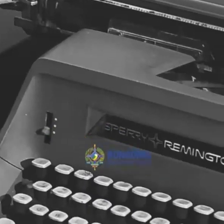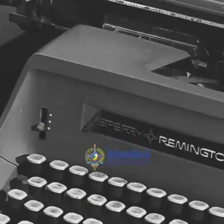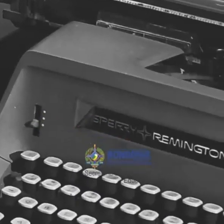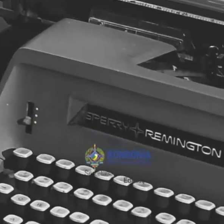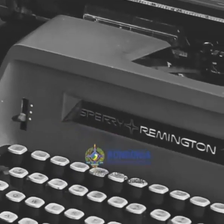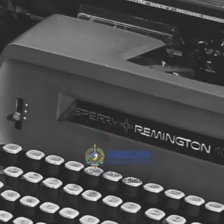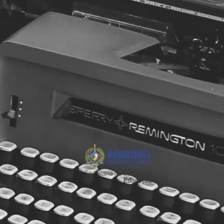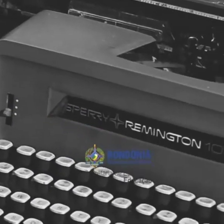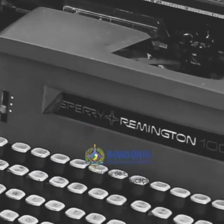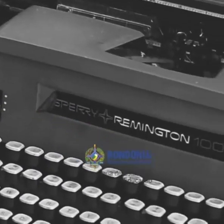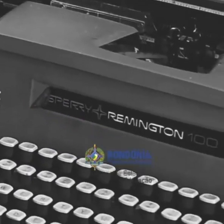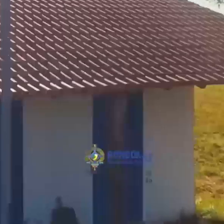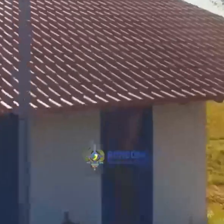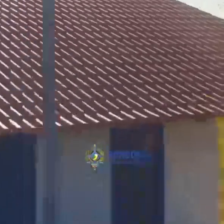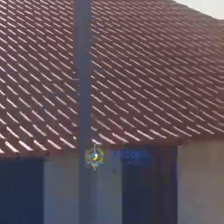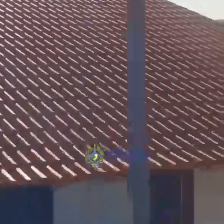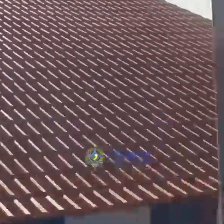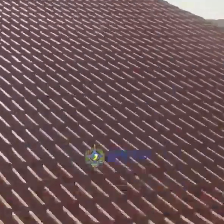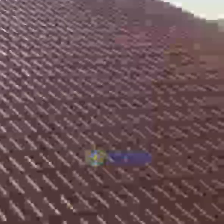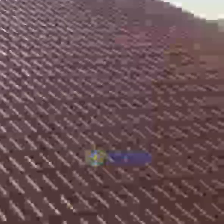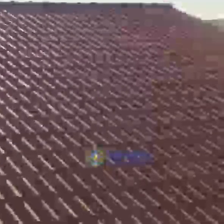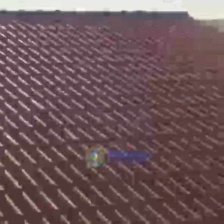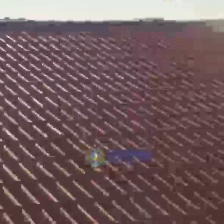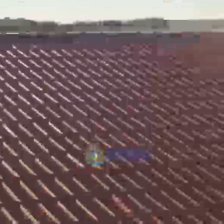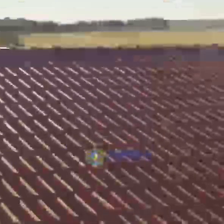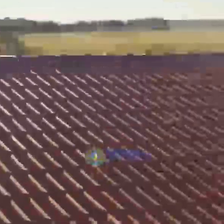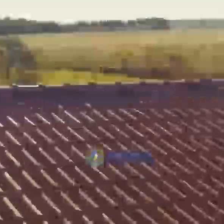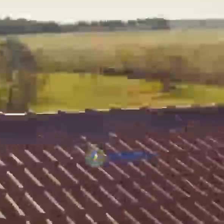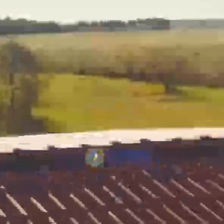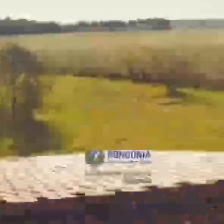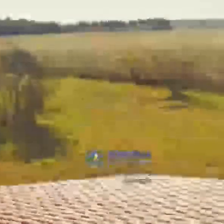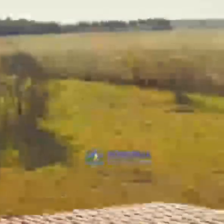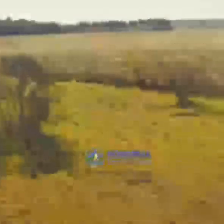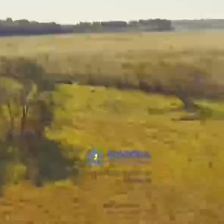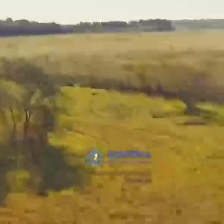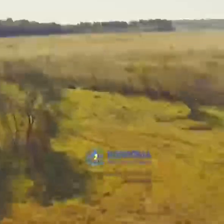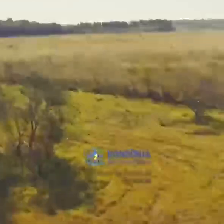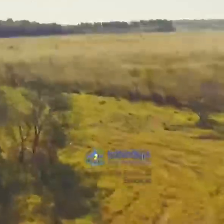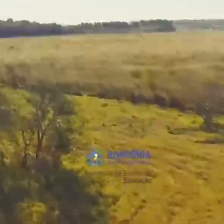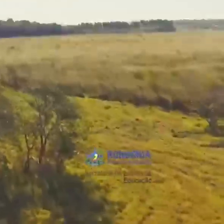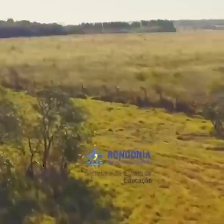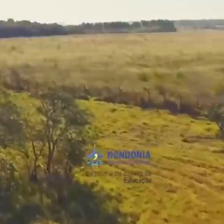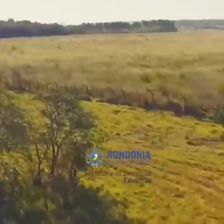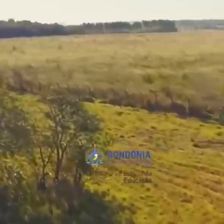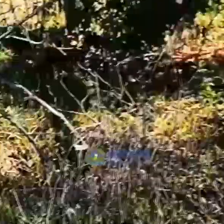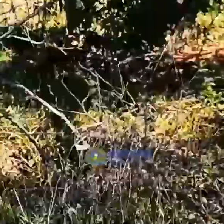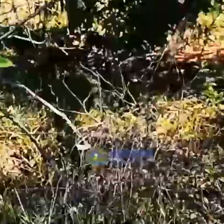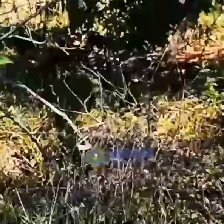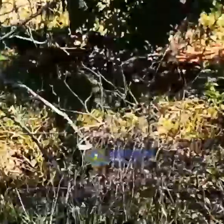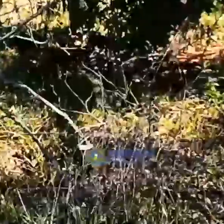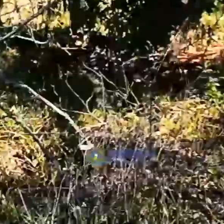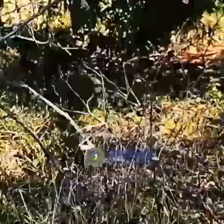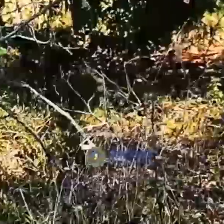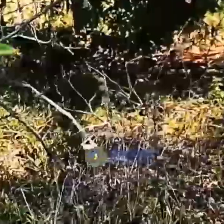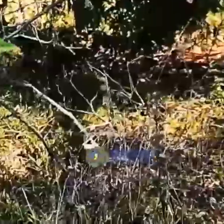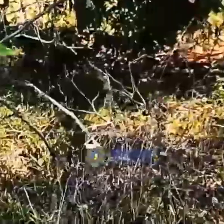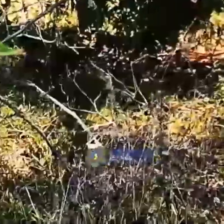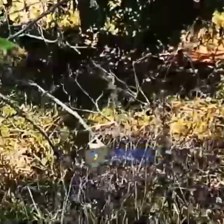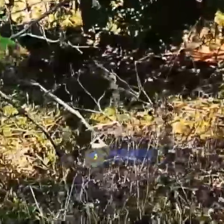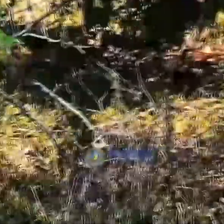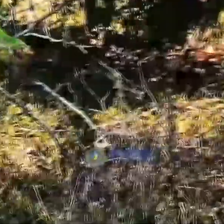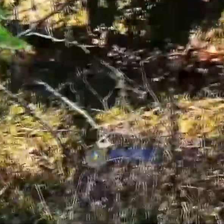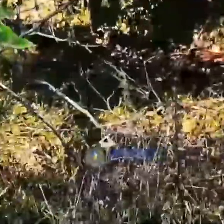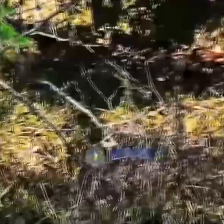árdua, que ele com seus homens desempenham na floresta amazônica. Em